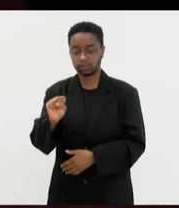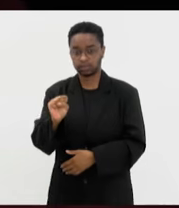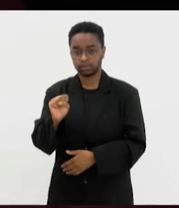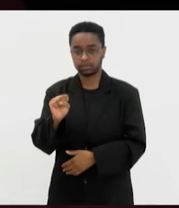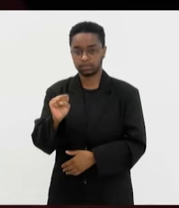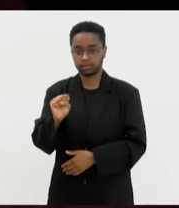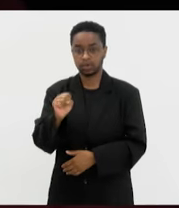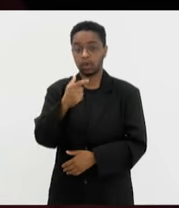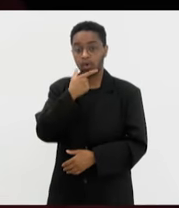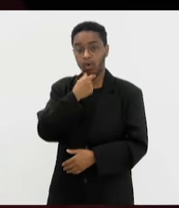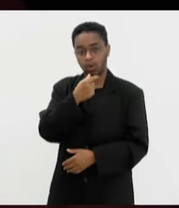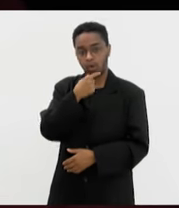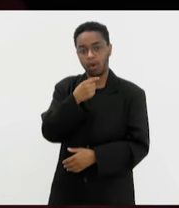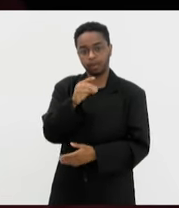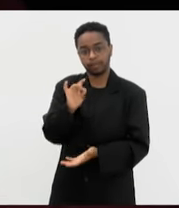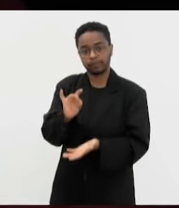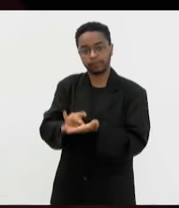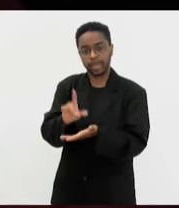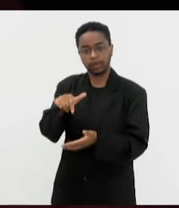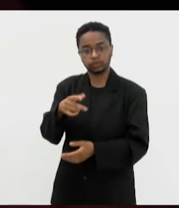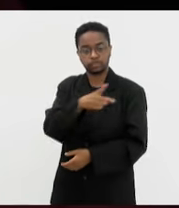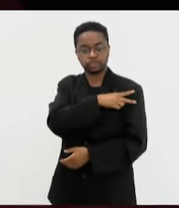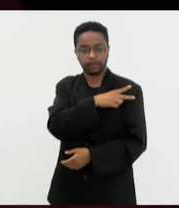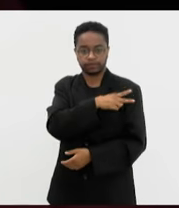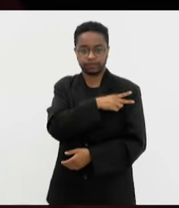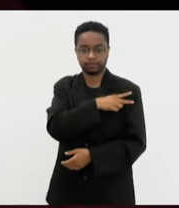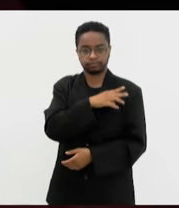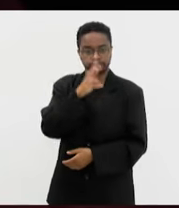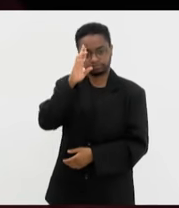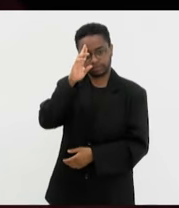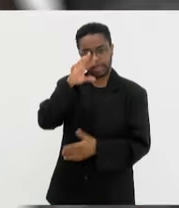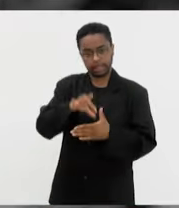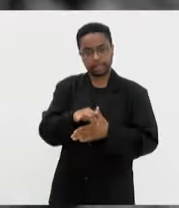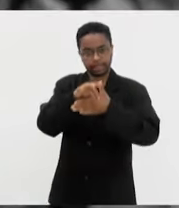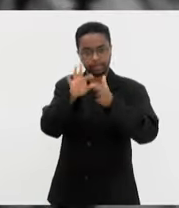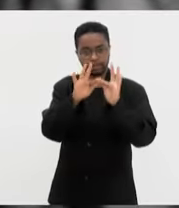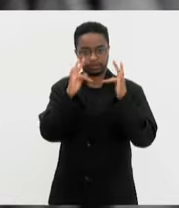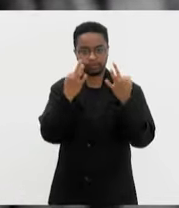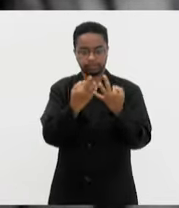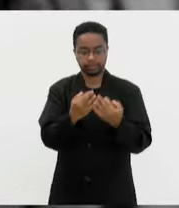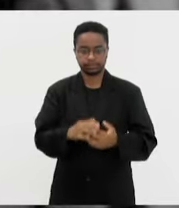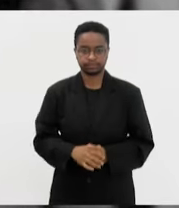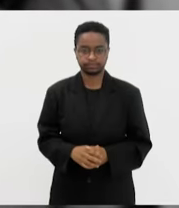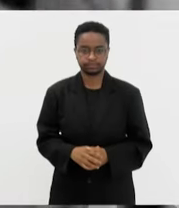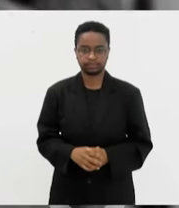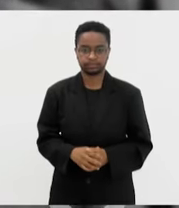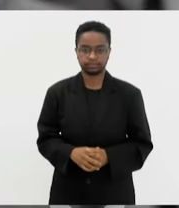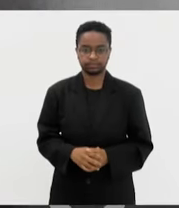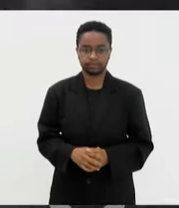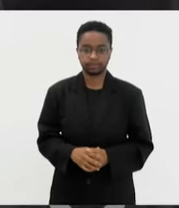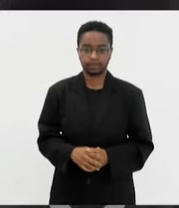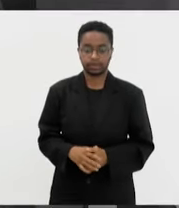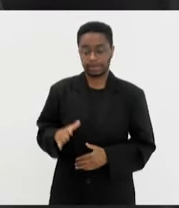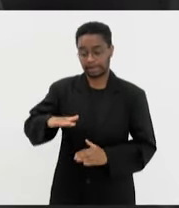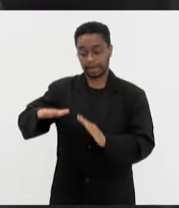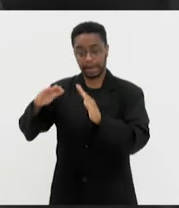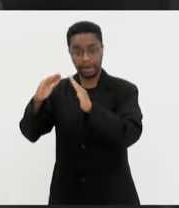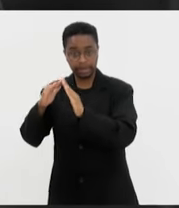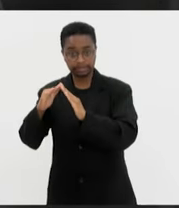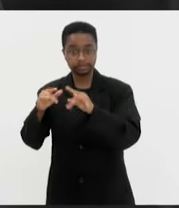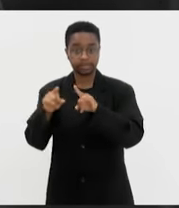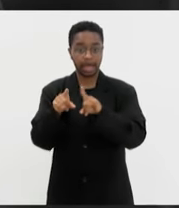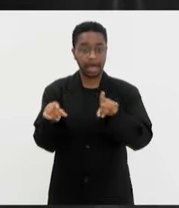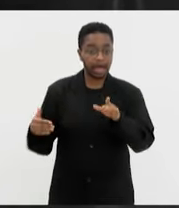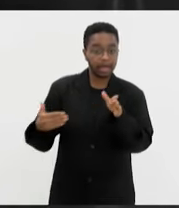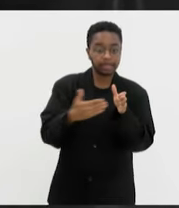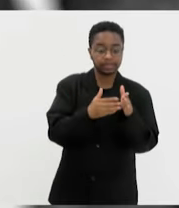o homem era quem era o chefe da família, da sociedade conjugal. Do lar ao púlpito do parlamento, não